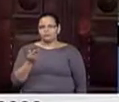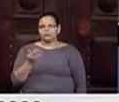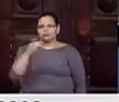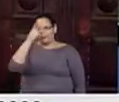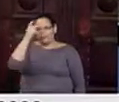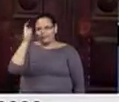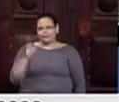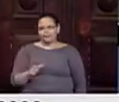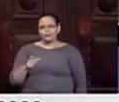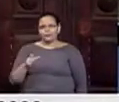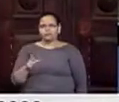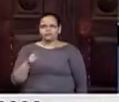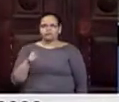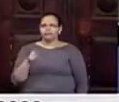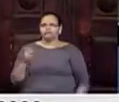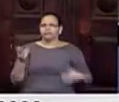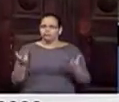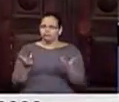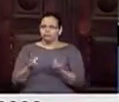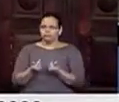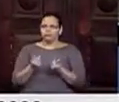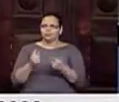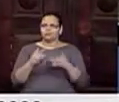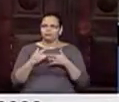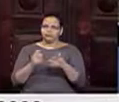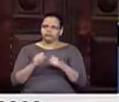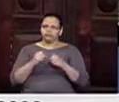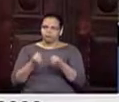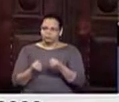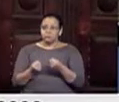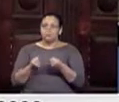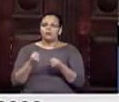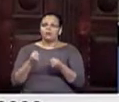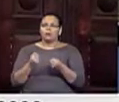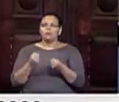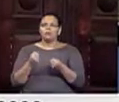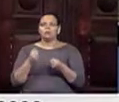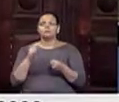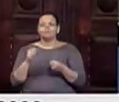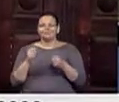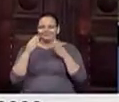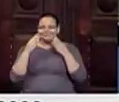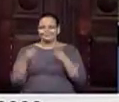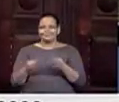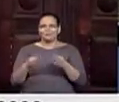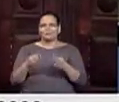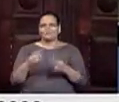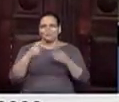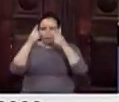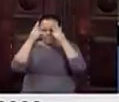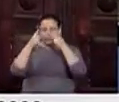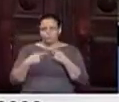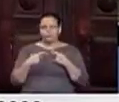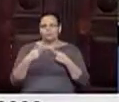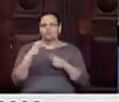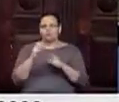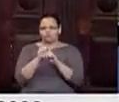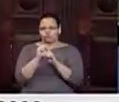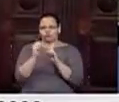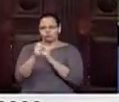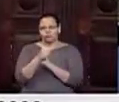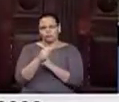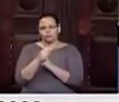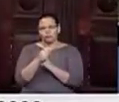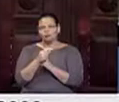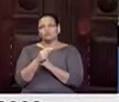pessoa gabaritada para falar a decisão que ele se dedica a isso um dos seus focos é a questão humanitária questão da assistência social e já